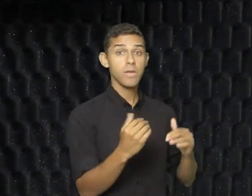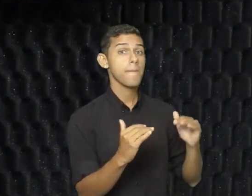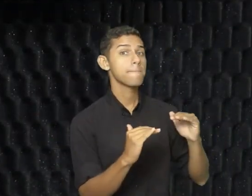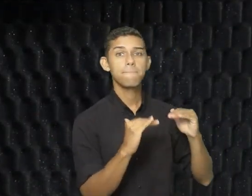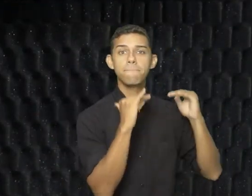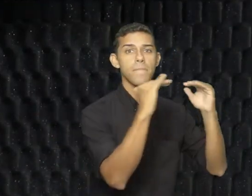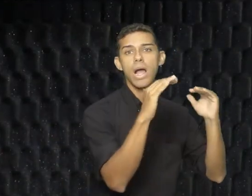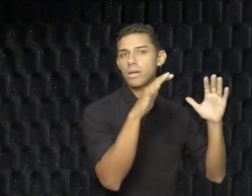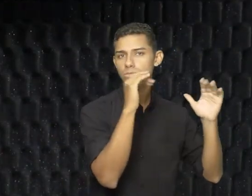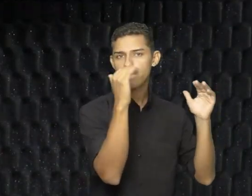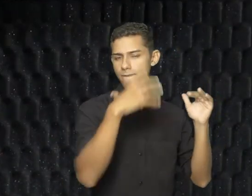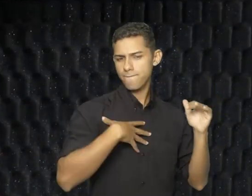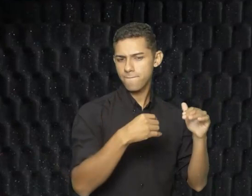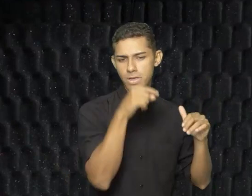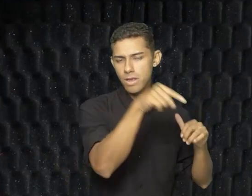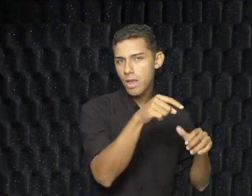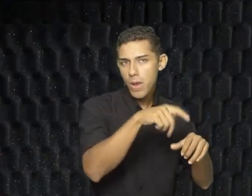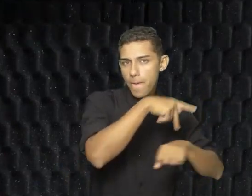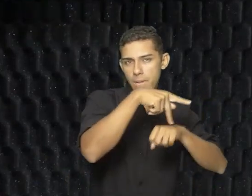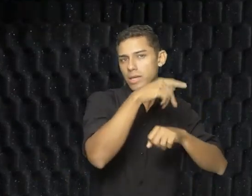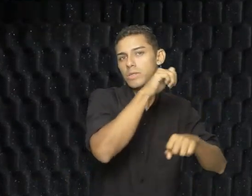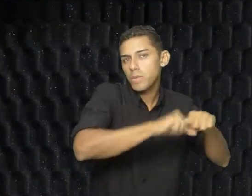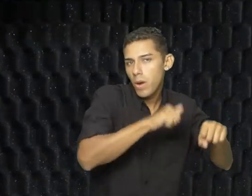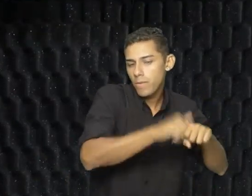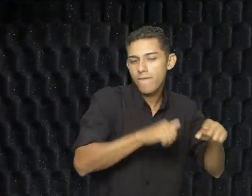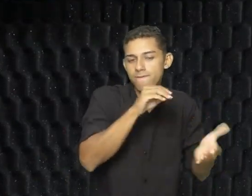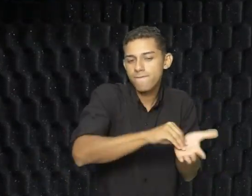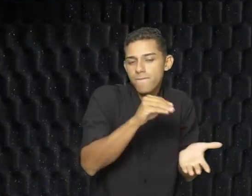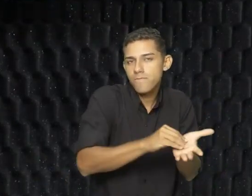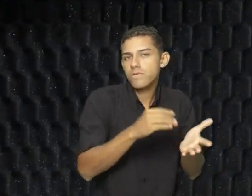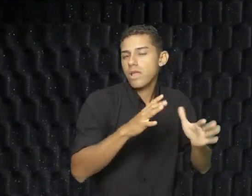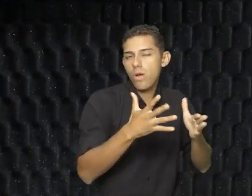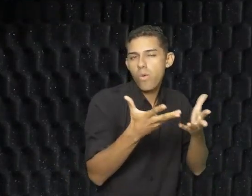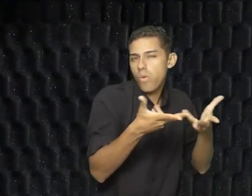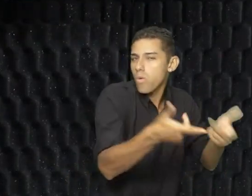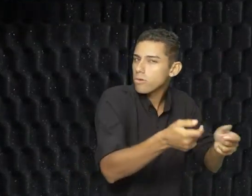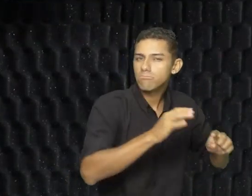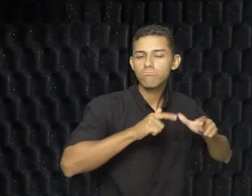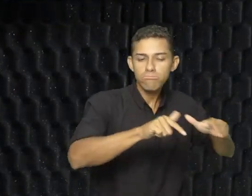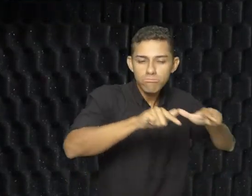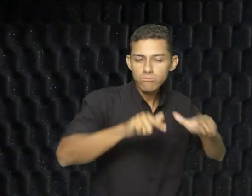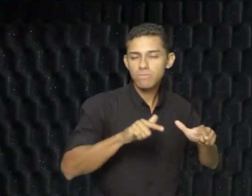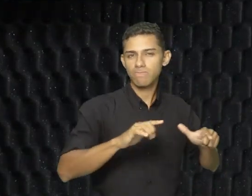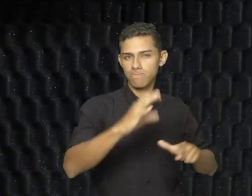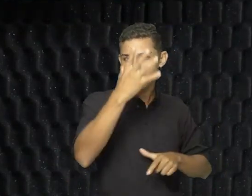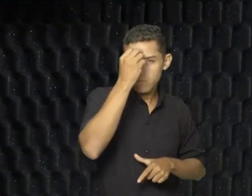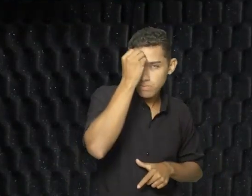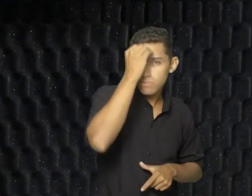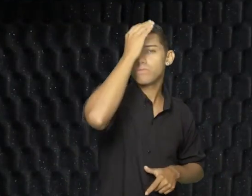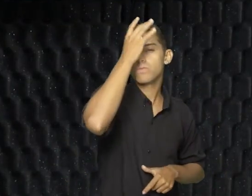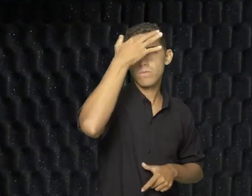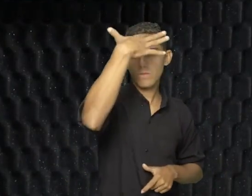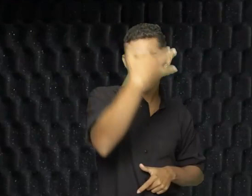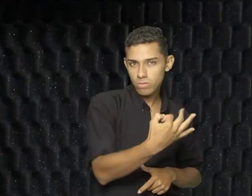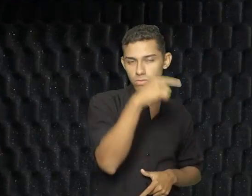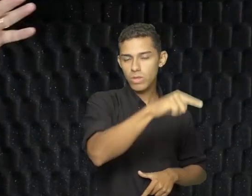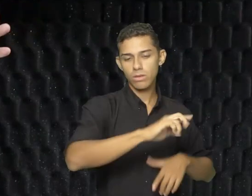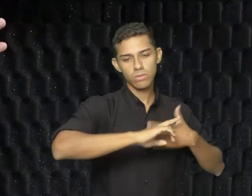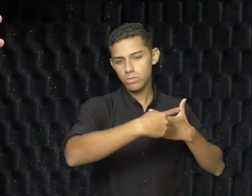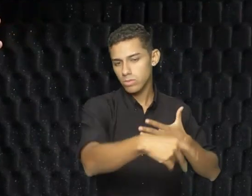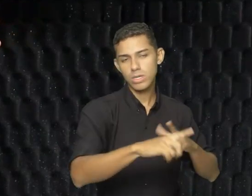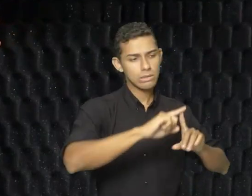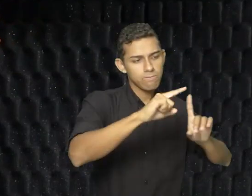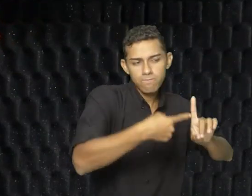os países pobres. Por quê? Porque falta qualificação técnica, falta conscientização. E aí a consequência é uma gravidez